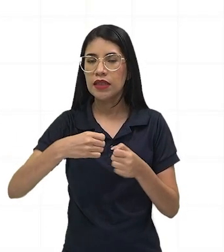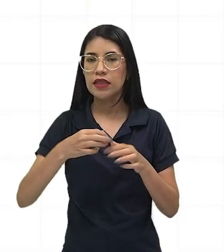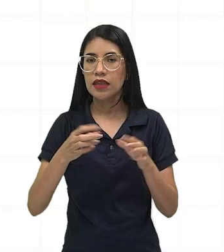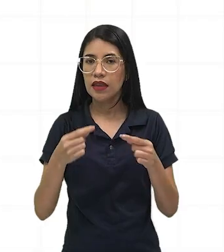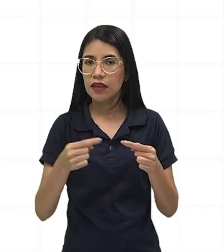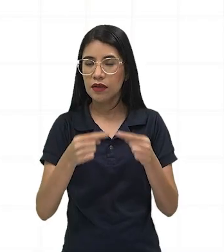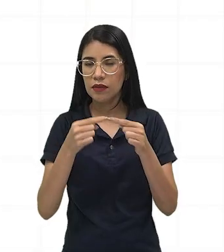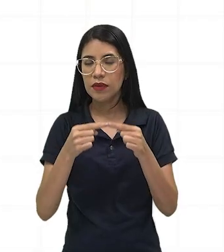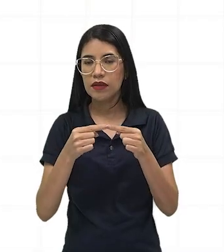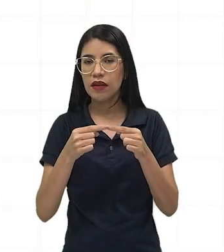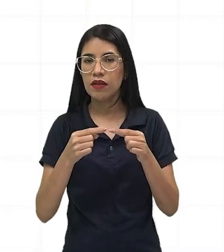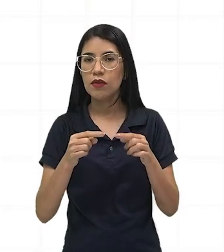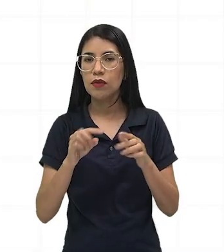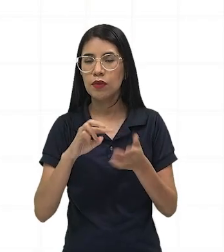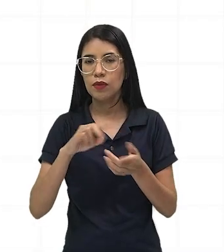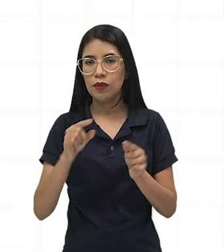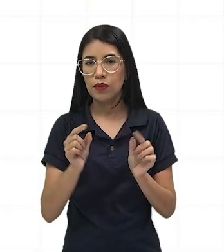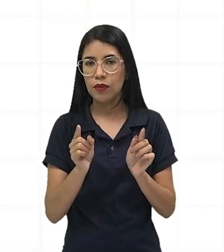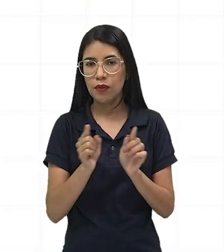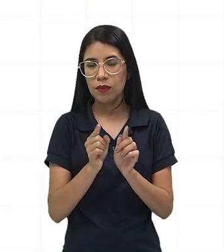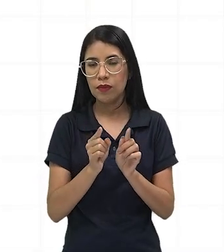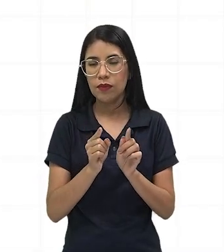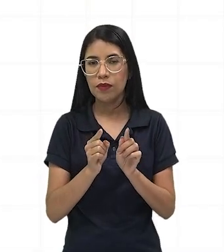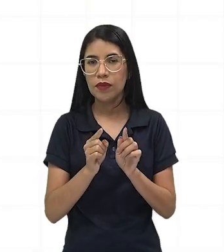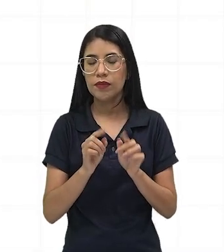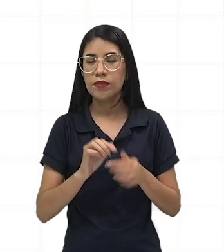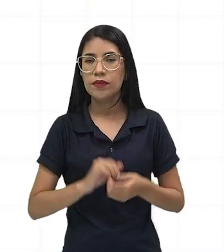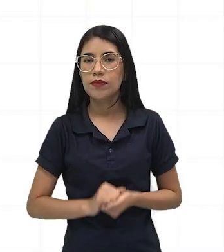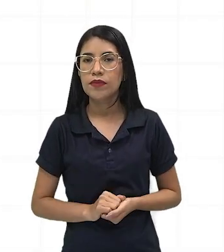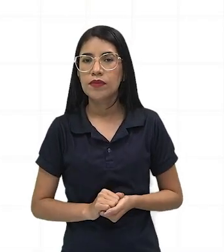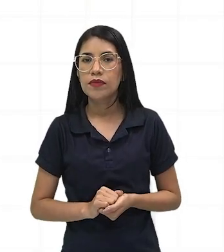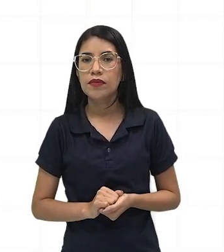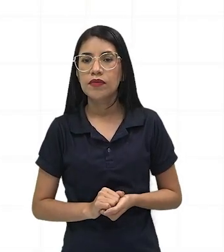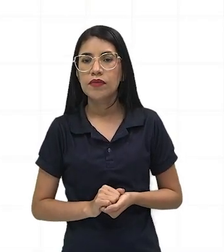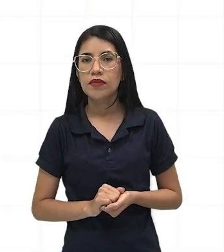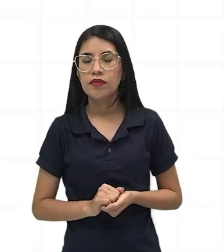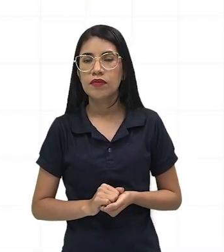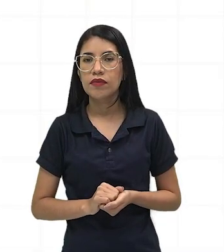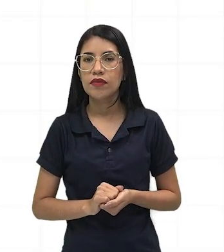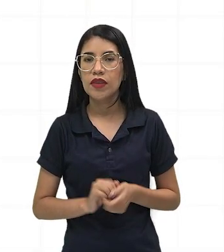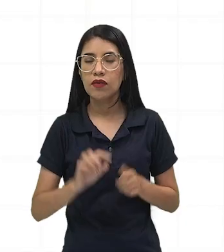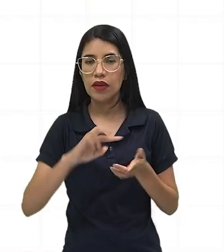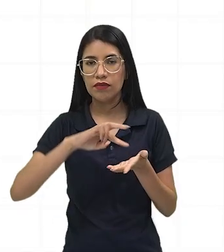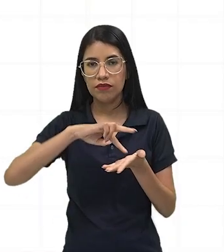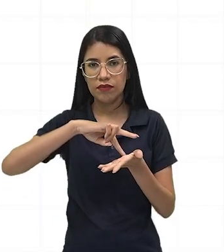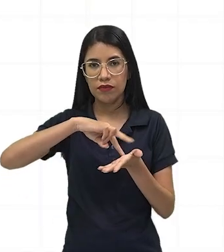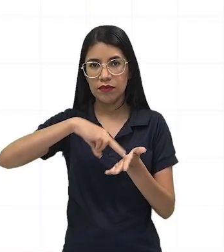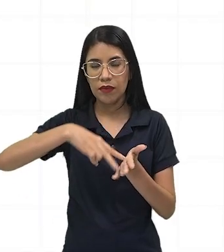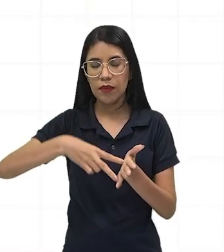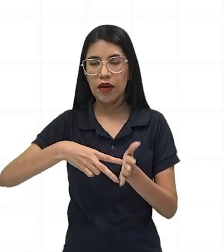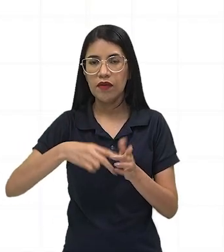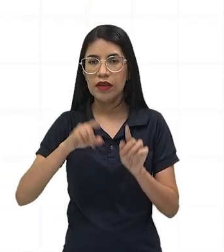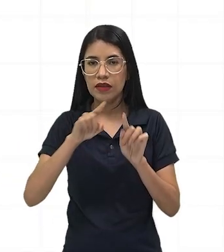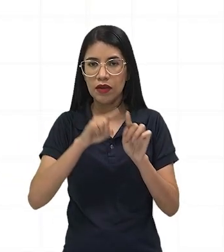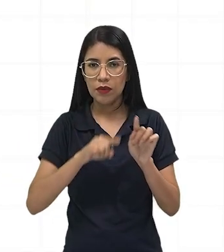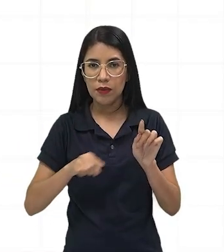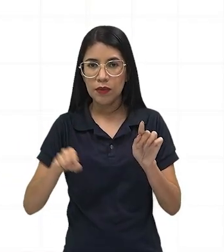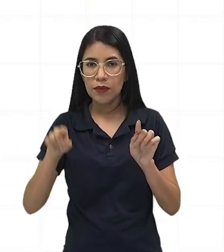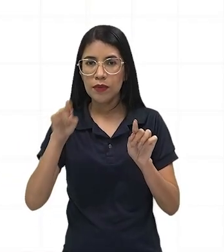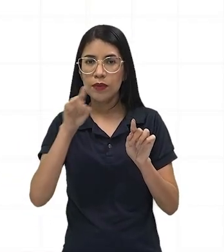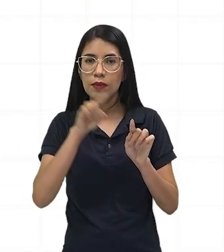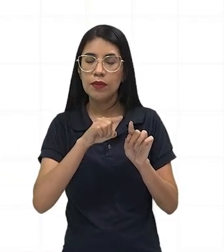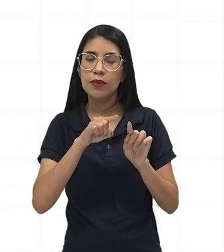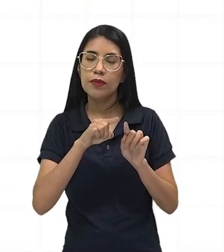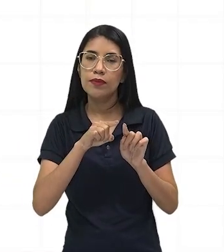comprimento aqui do meu segmento. Então traça-se uma circunferência. Para quem não sabe